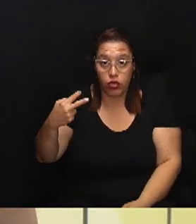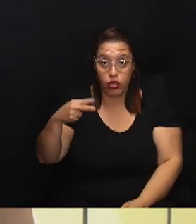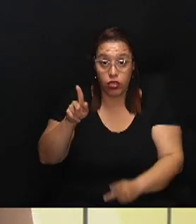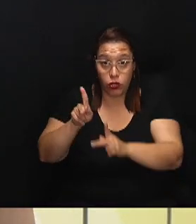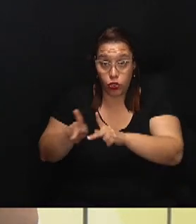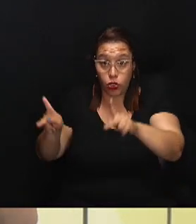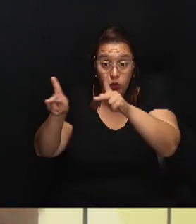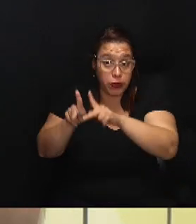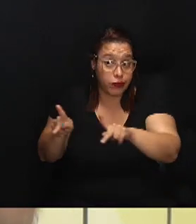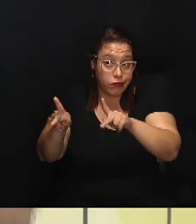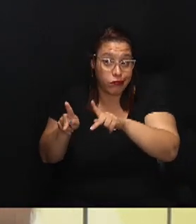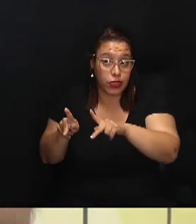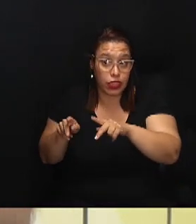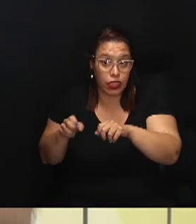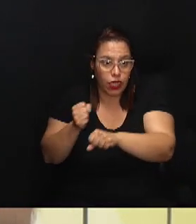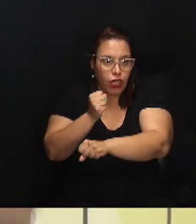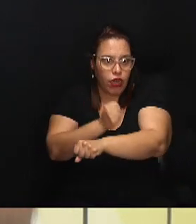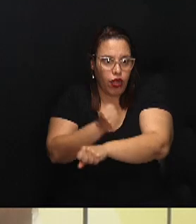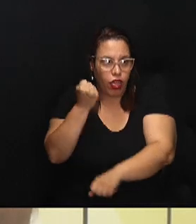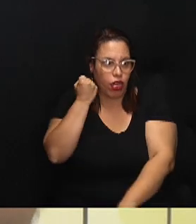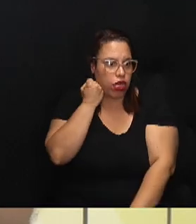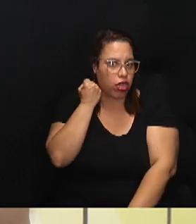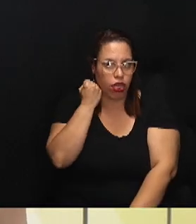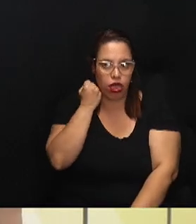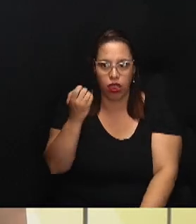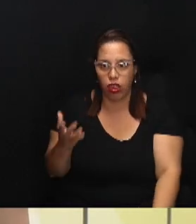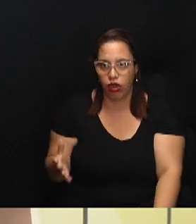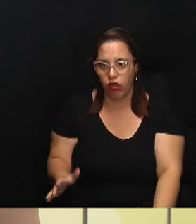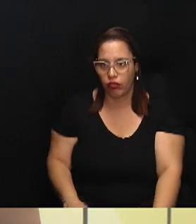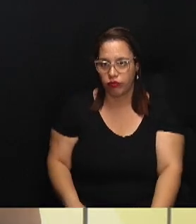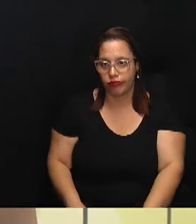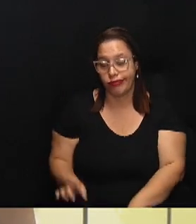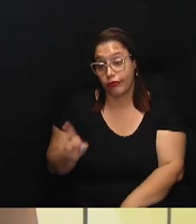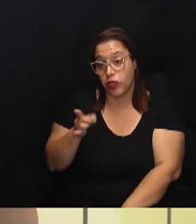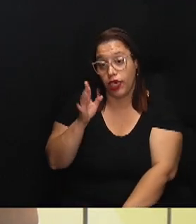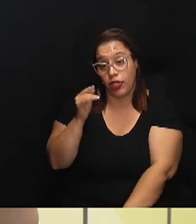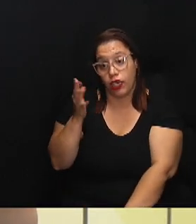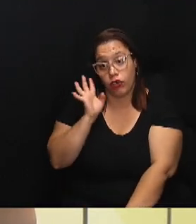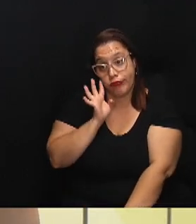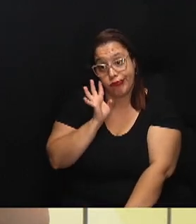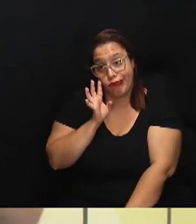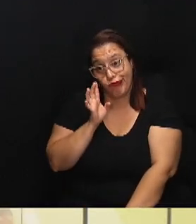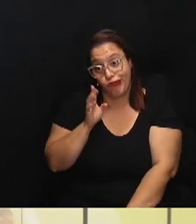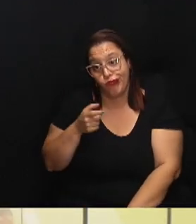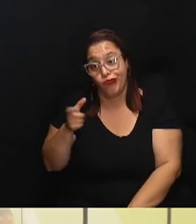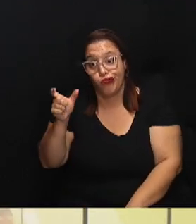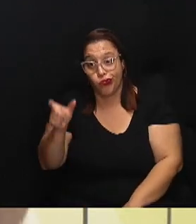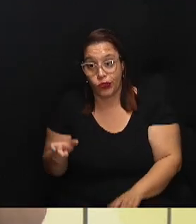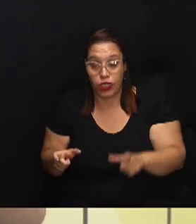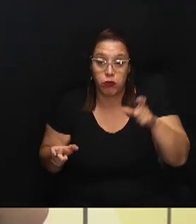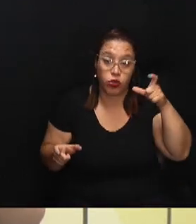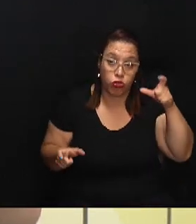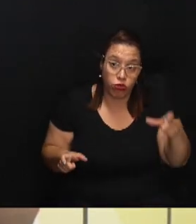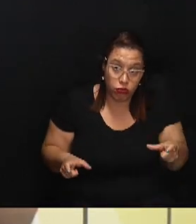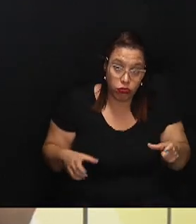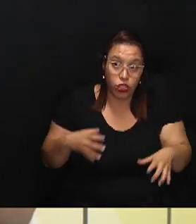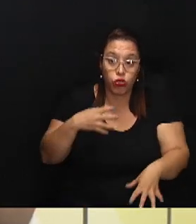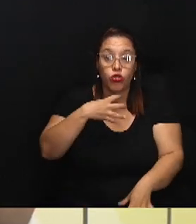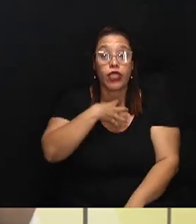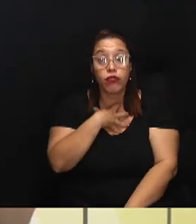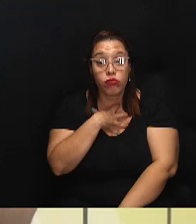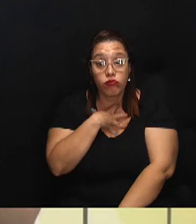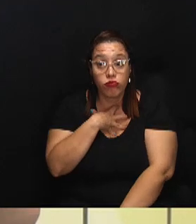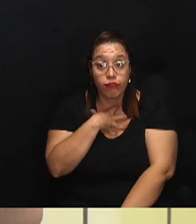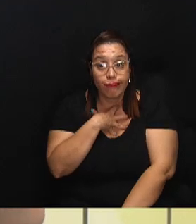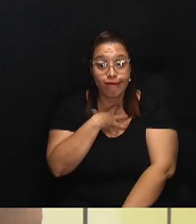A outra pessoa pode ficar muito estressada se fizer isso, né? Não é bacana. Então depende de cada um. E também